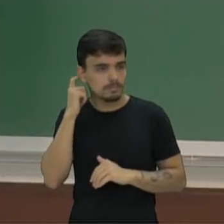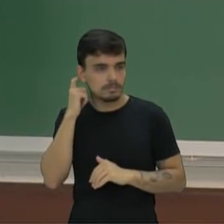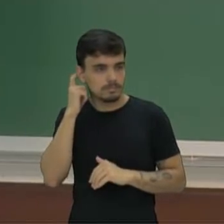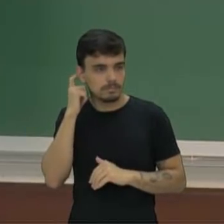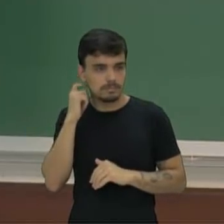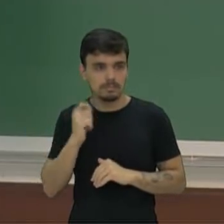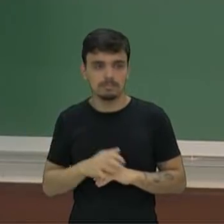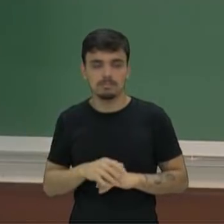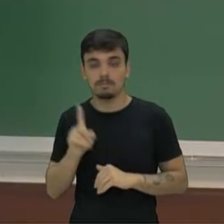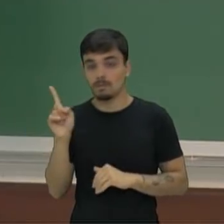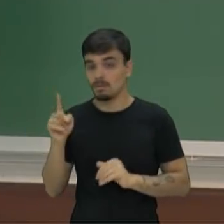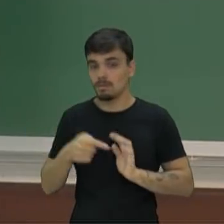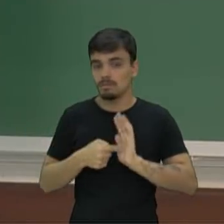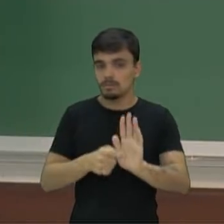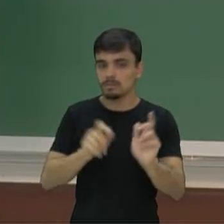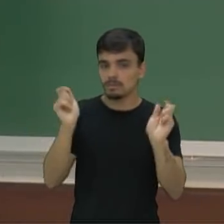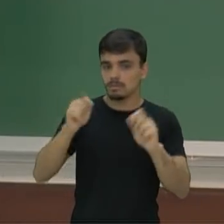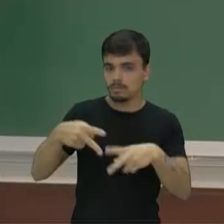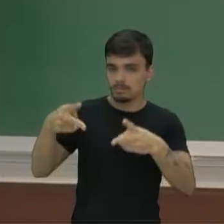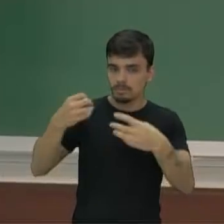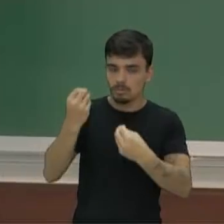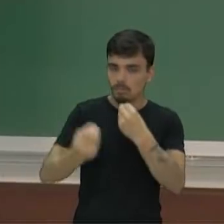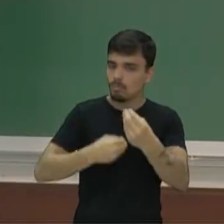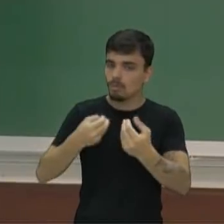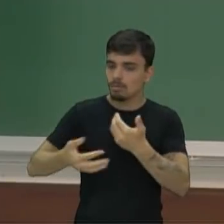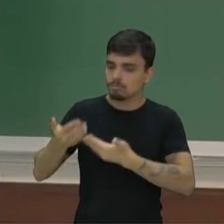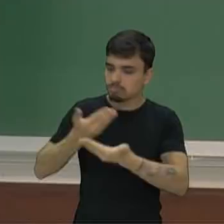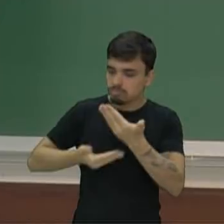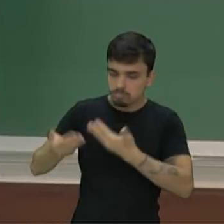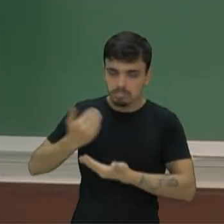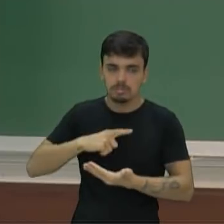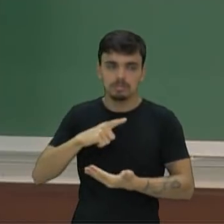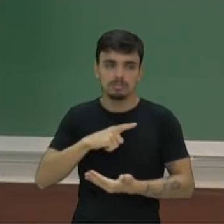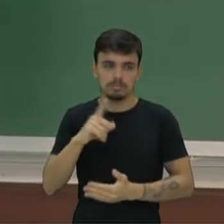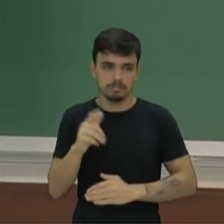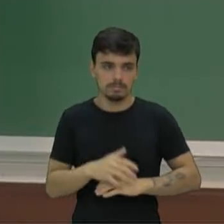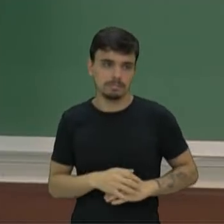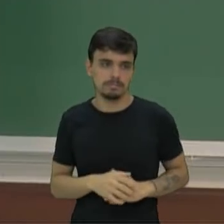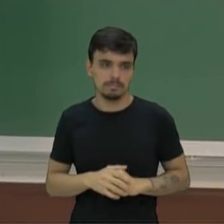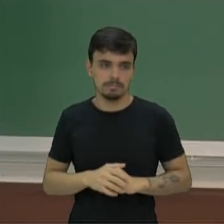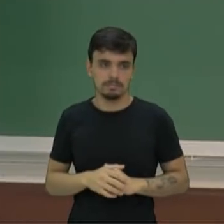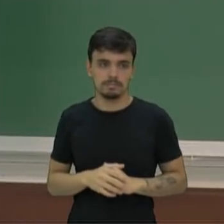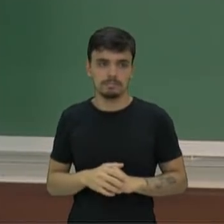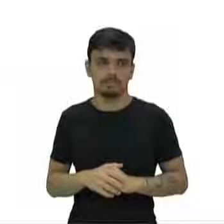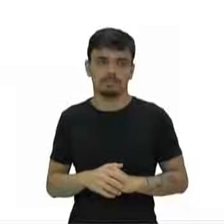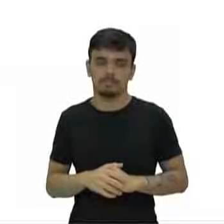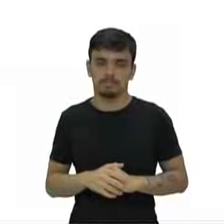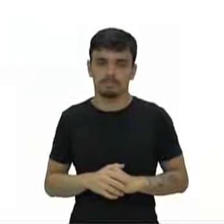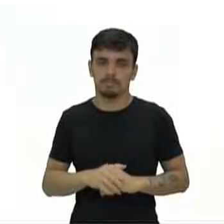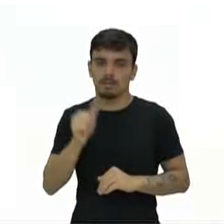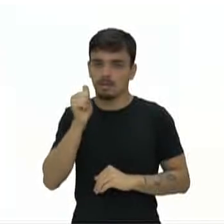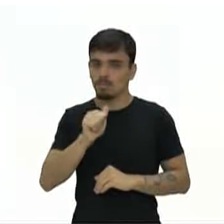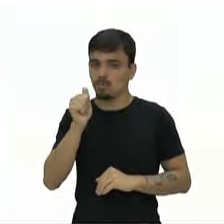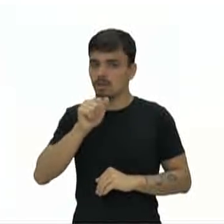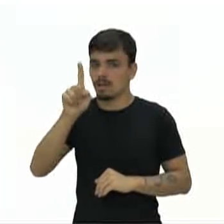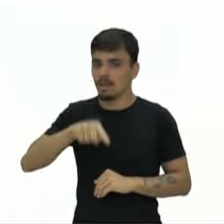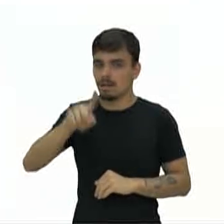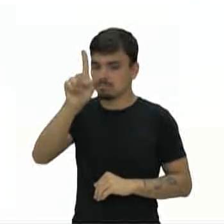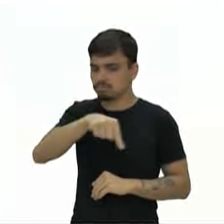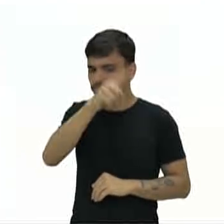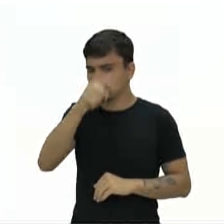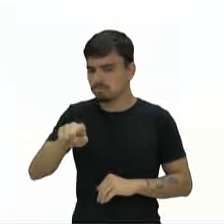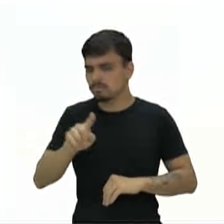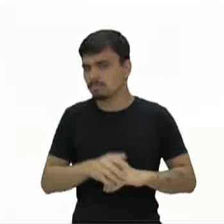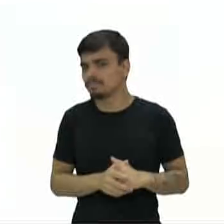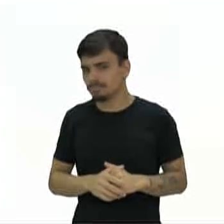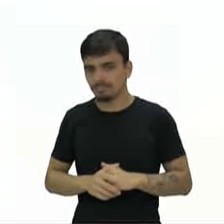ver, tá só falando sobre como que eles eram tratados como, né, verdadeiros pessoas muito importantes. Mulheres são proibidas, professor, tá de